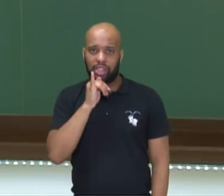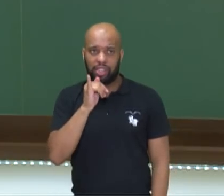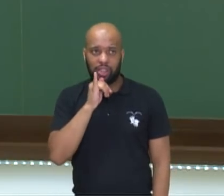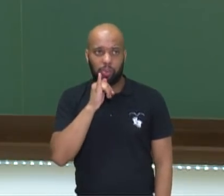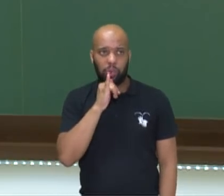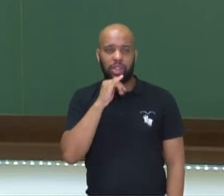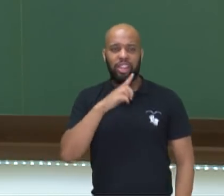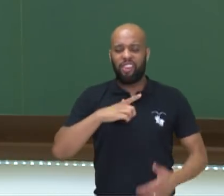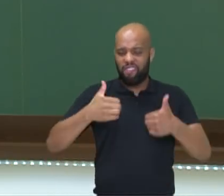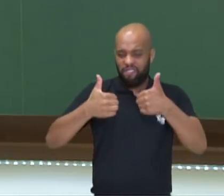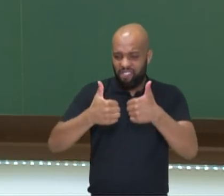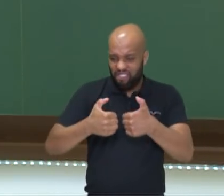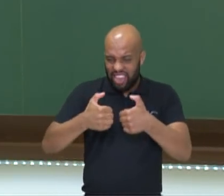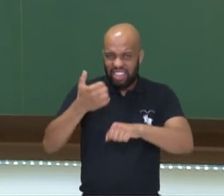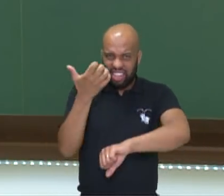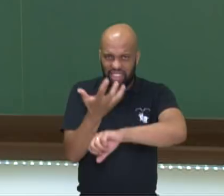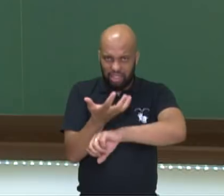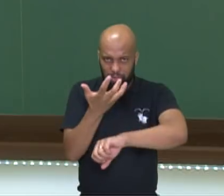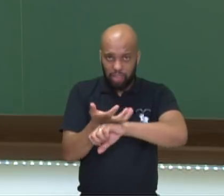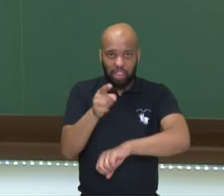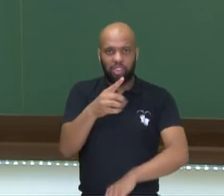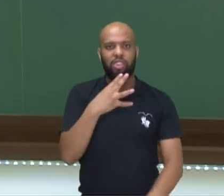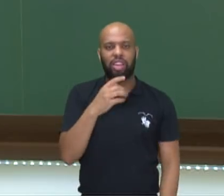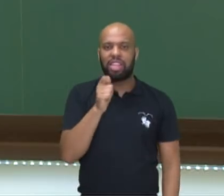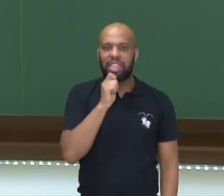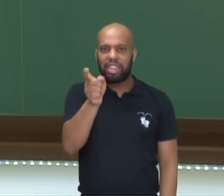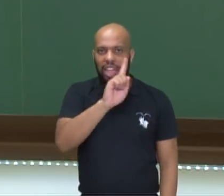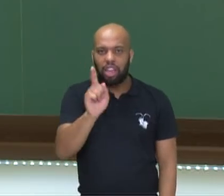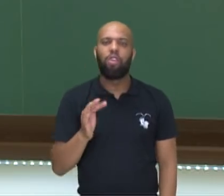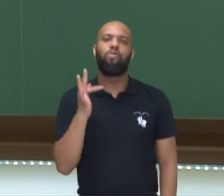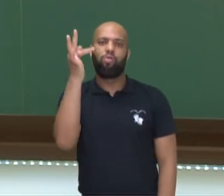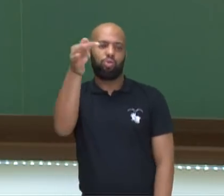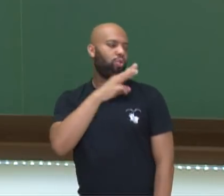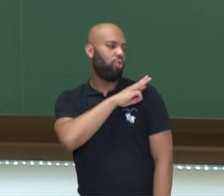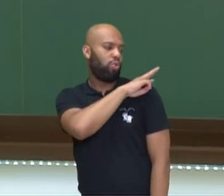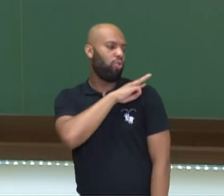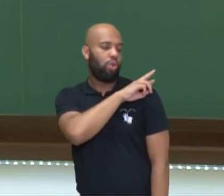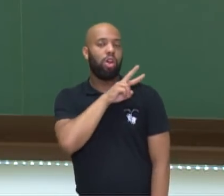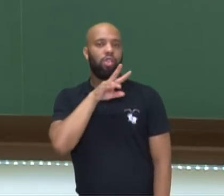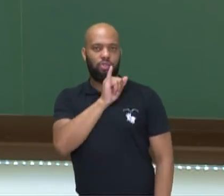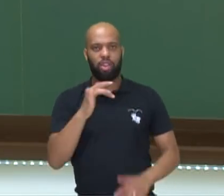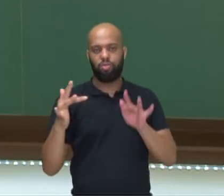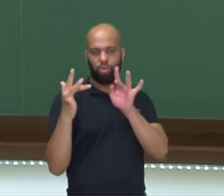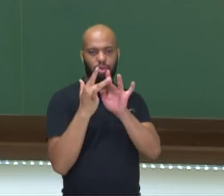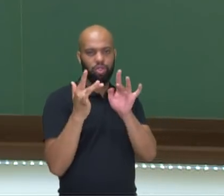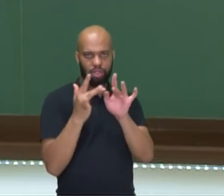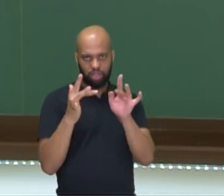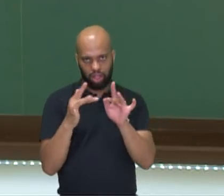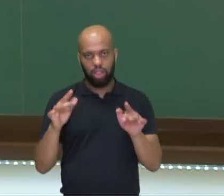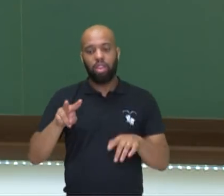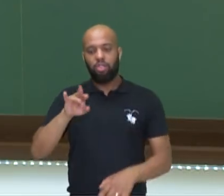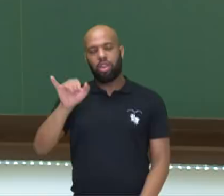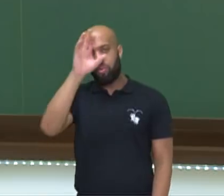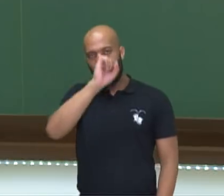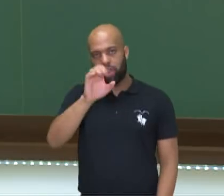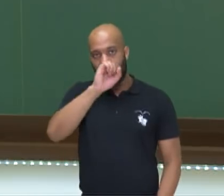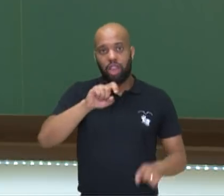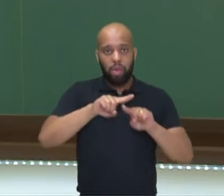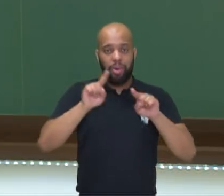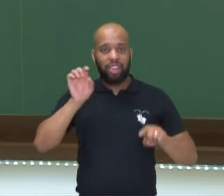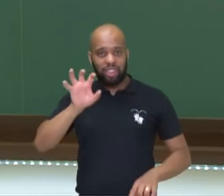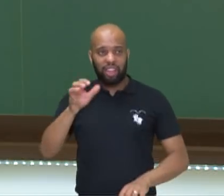física. Essa é uma disciplina que vocês ainda não conhecem, vocês terão contato com ela mais para frente, mas é